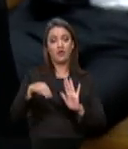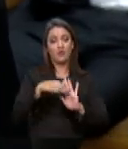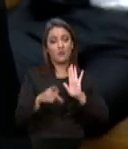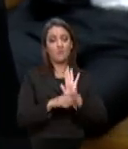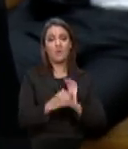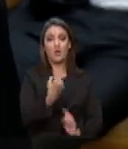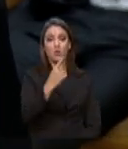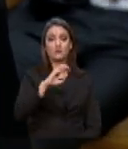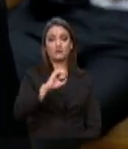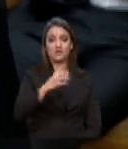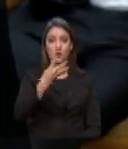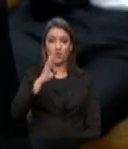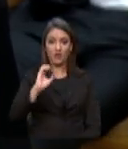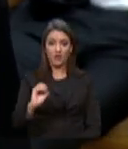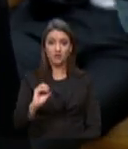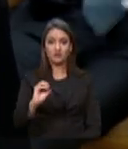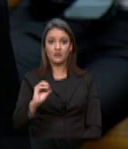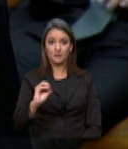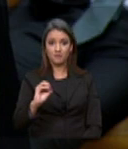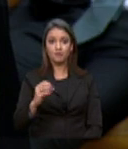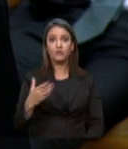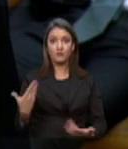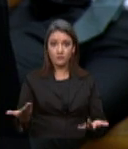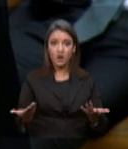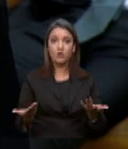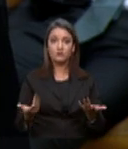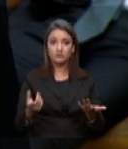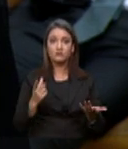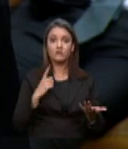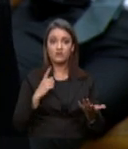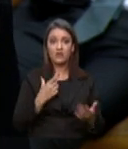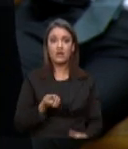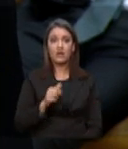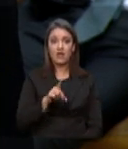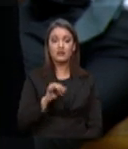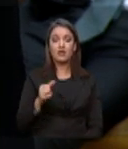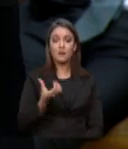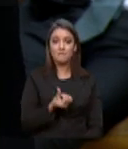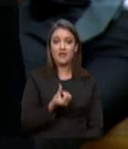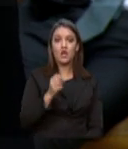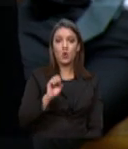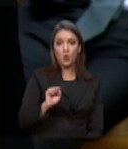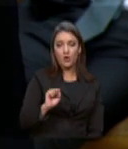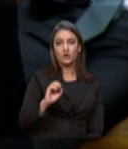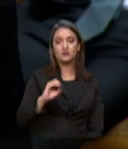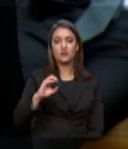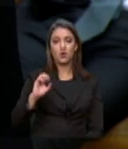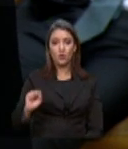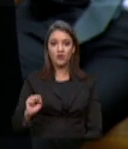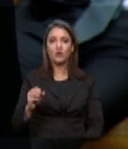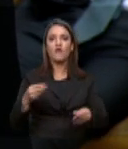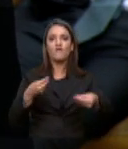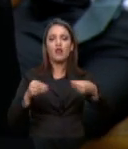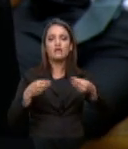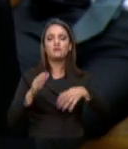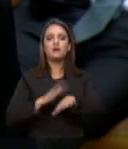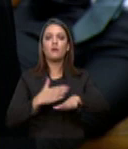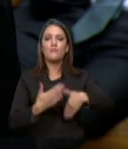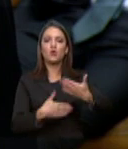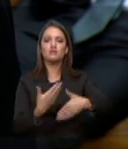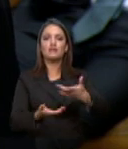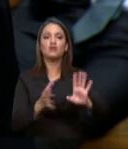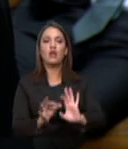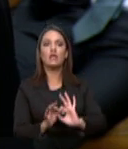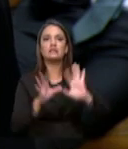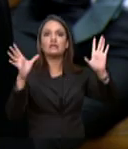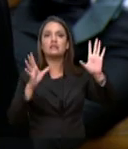1040, está aqui nessa pauta, na DI 6808, flexibiliza o processo de licenciamento, inclusive ambiental,